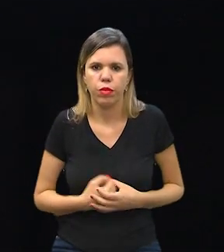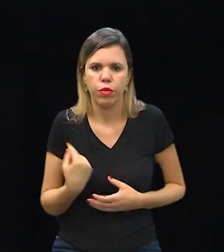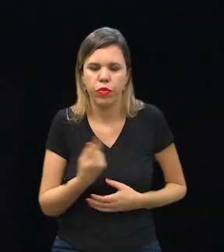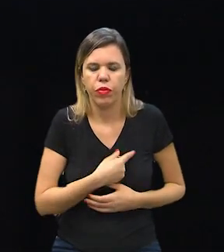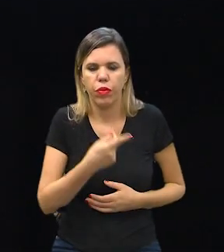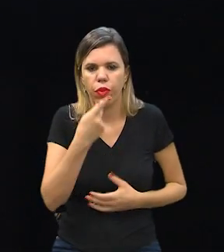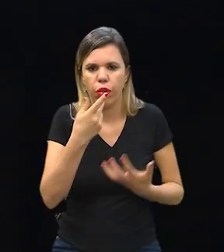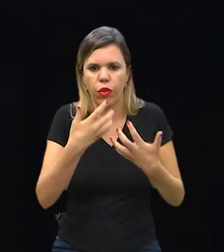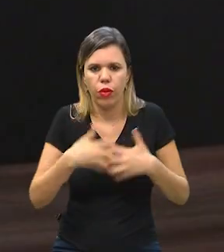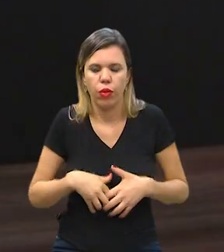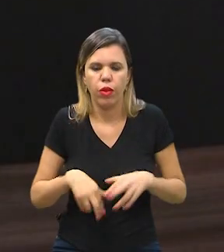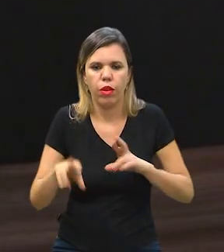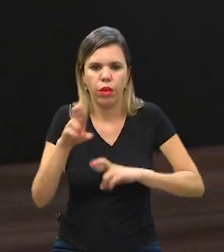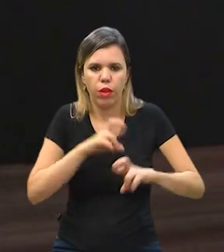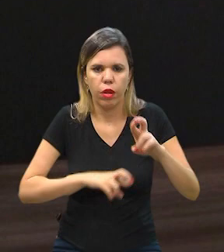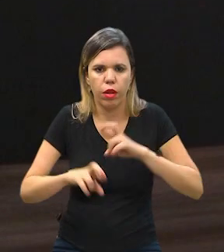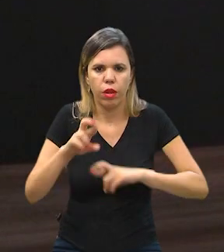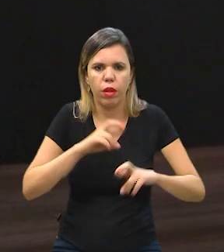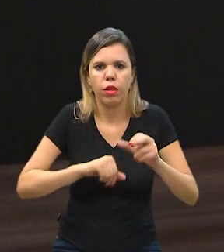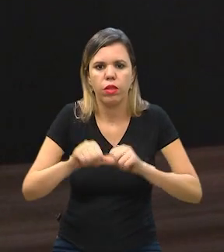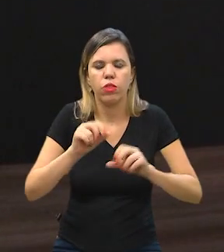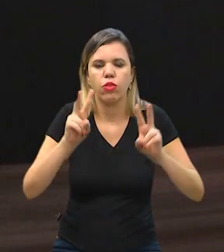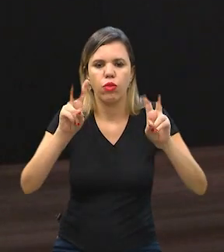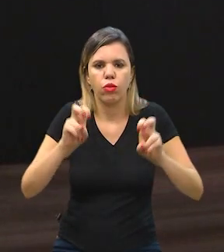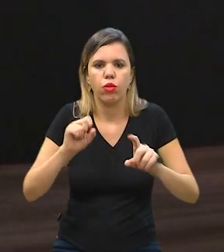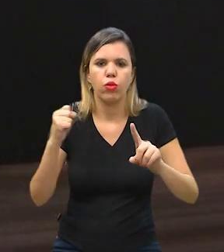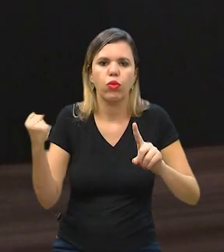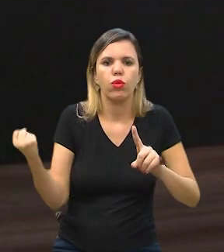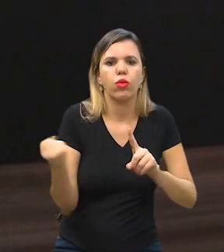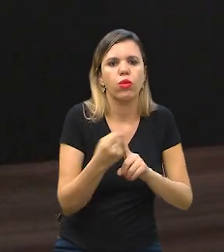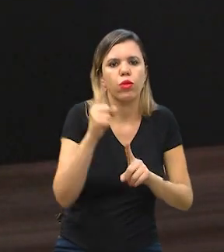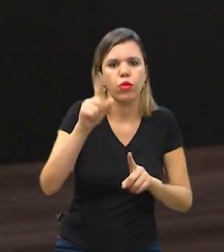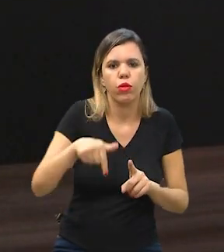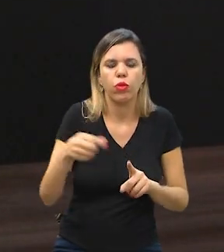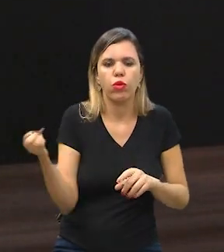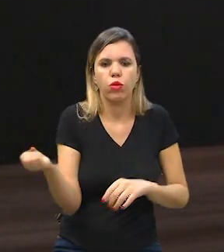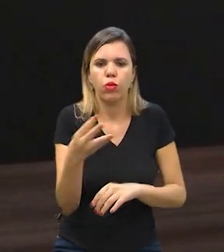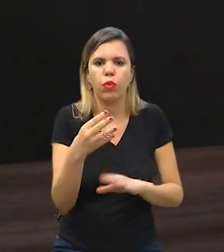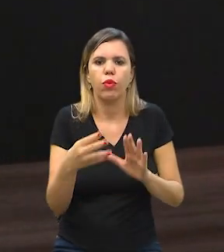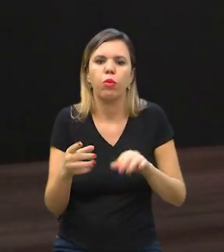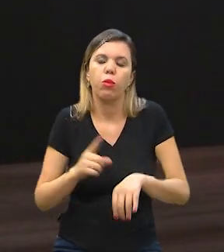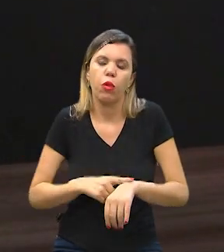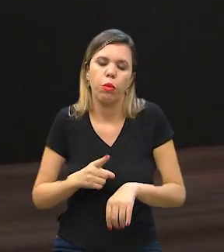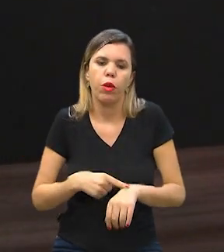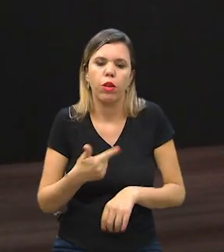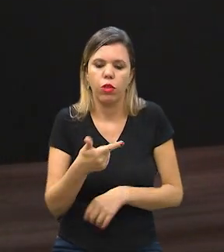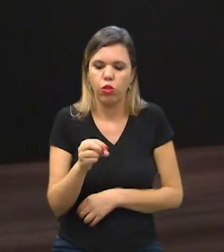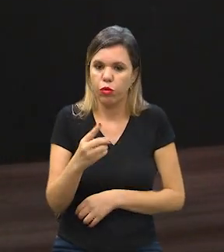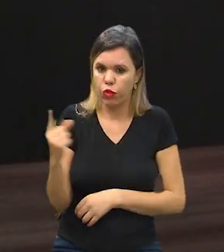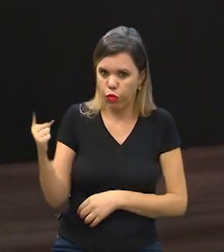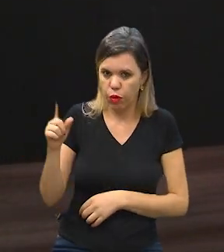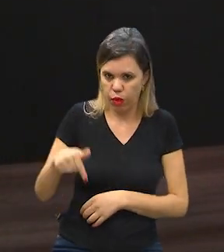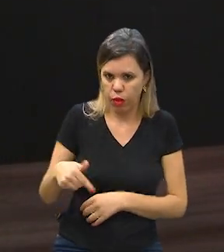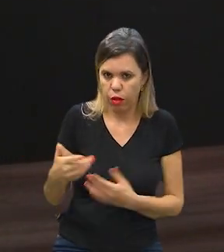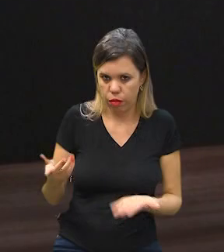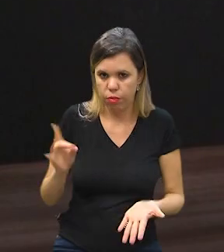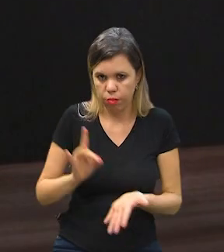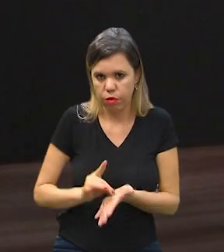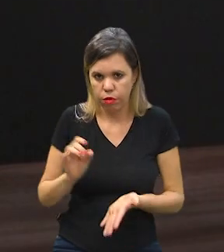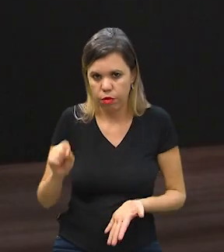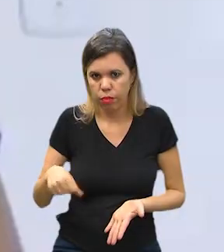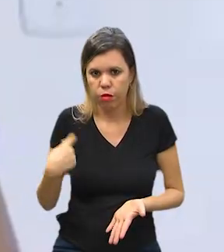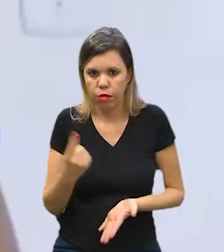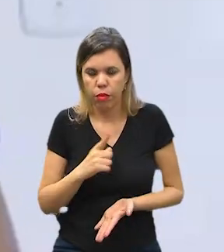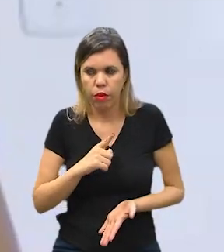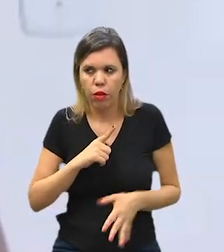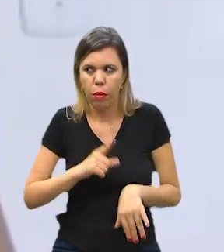partir desses jovens. Quando a gente fala no Laboratório de Impacto Social, ele é esse novo momento em 2021, é